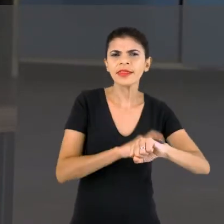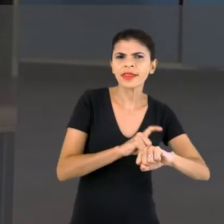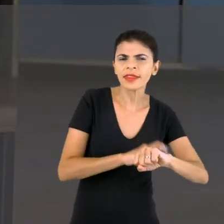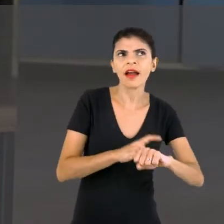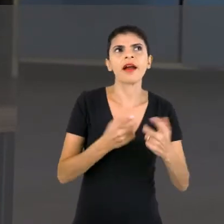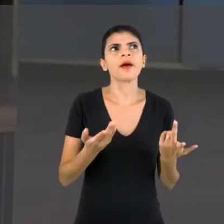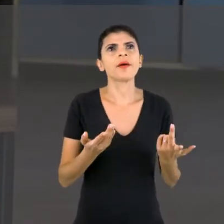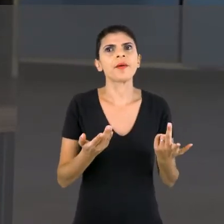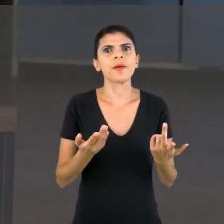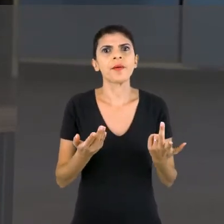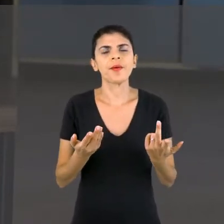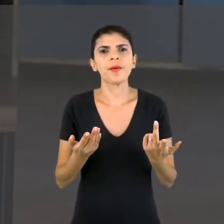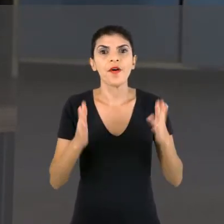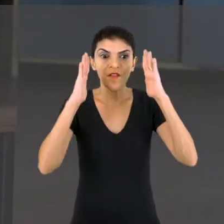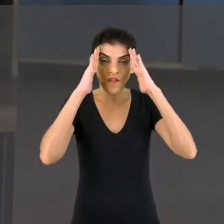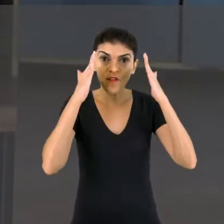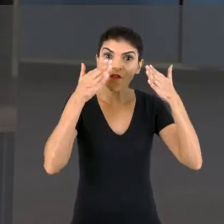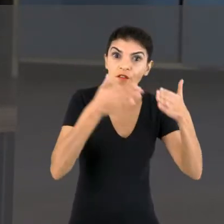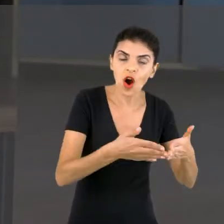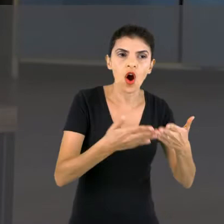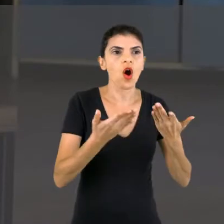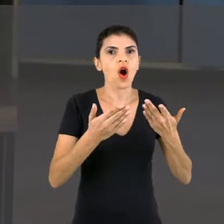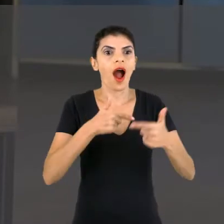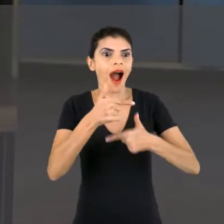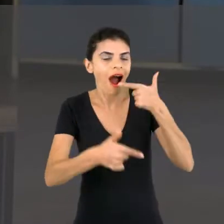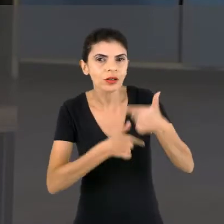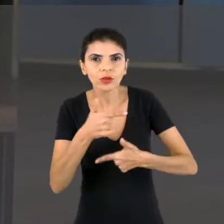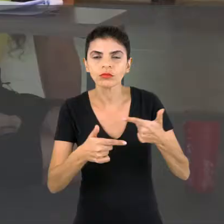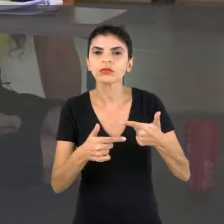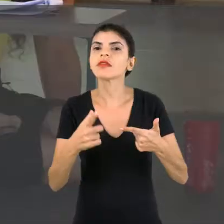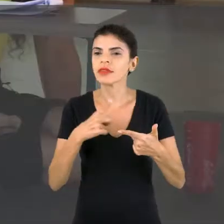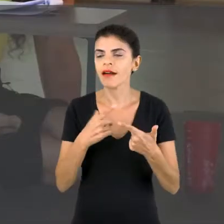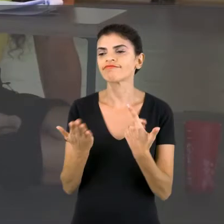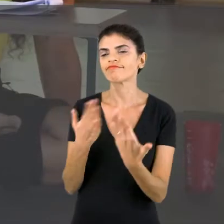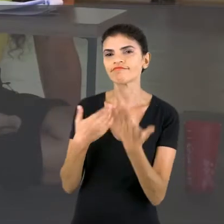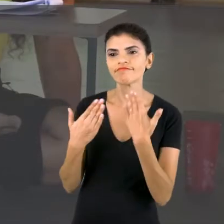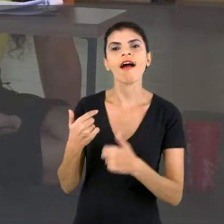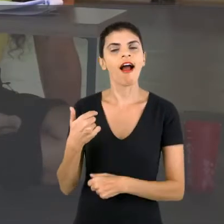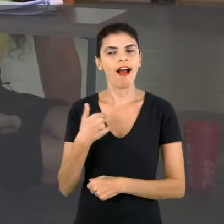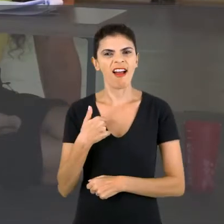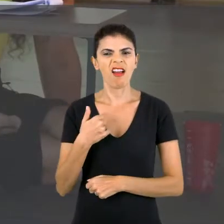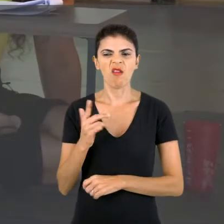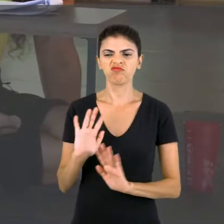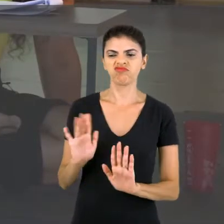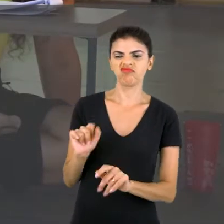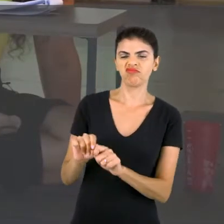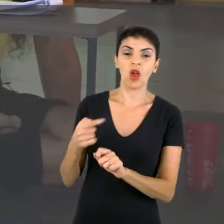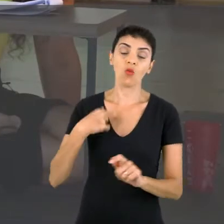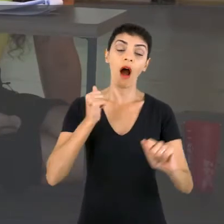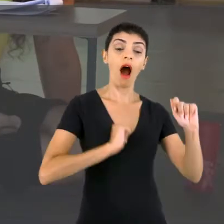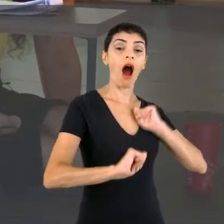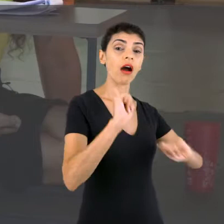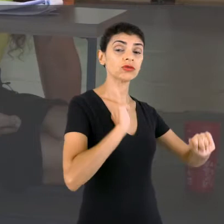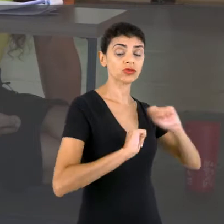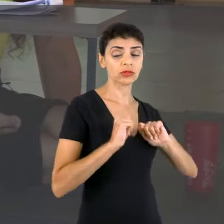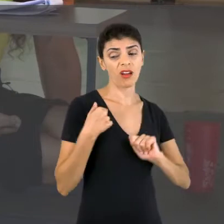de tempo, de foco, de atuação. Então, tem esse papo, né, de, eu fico de fora desse